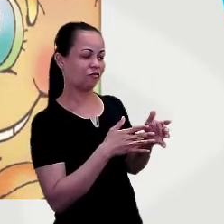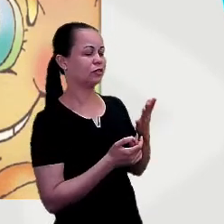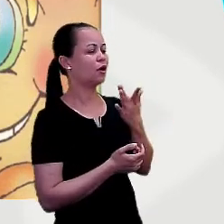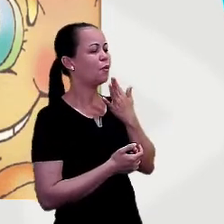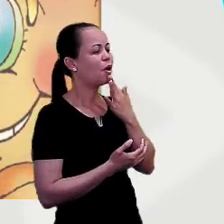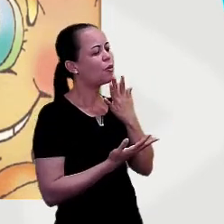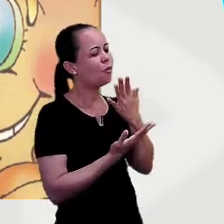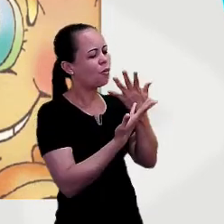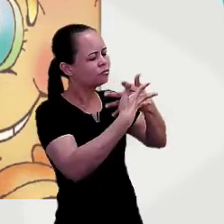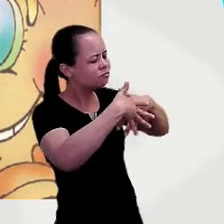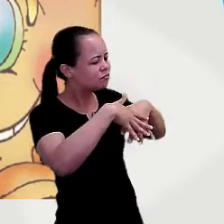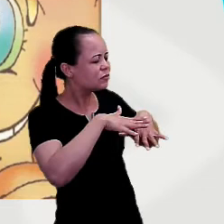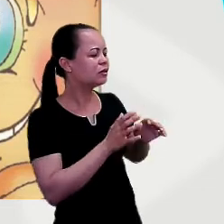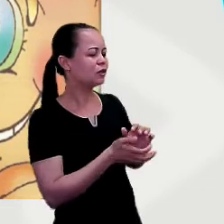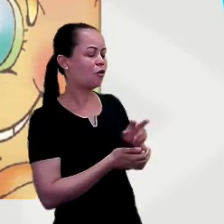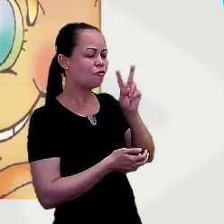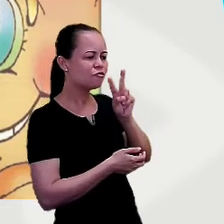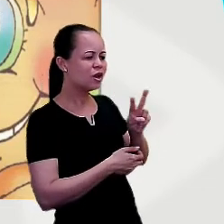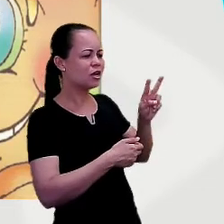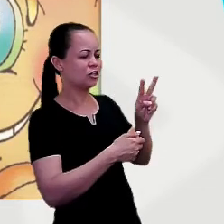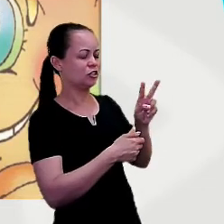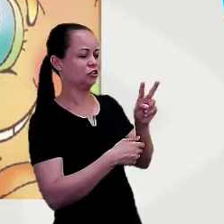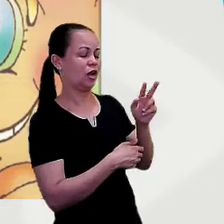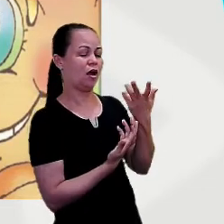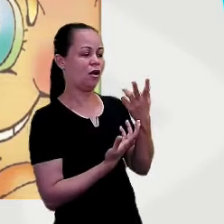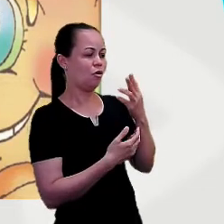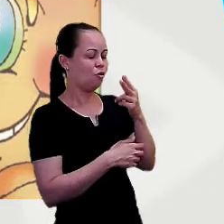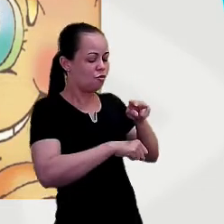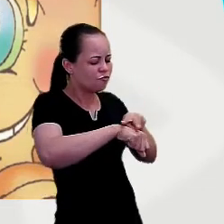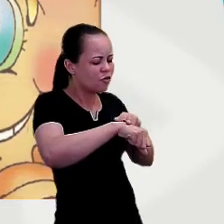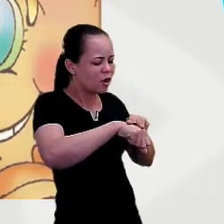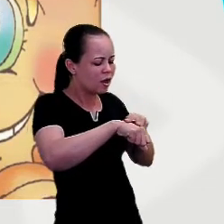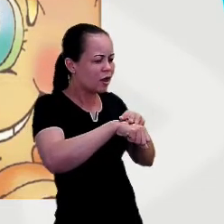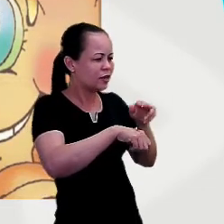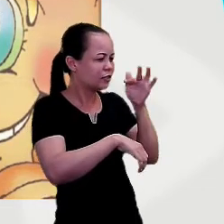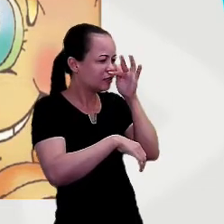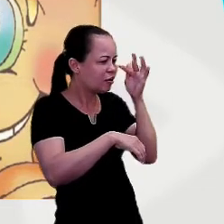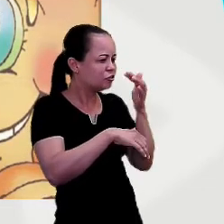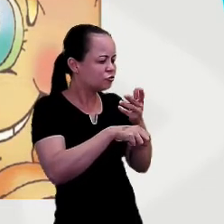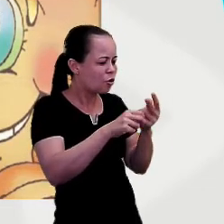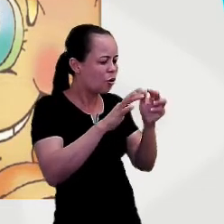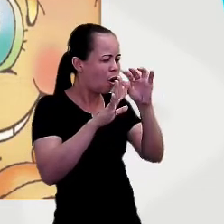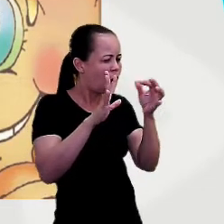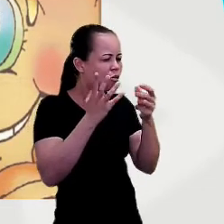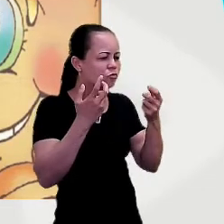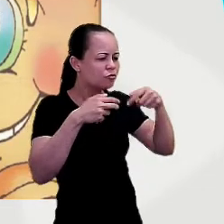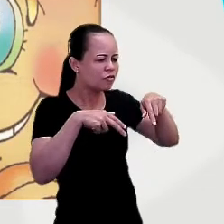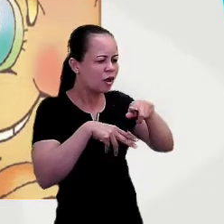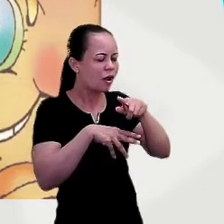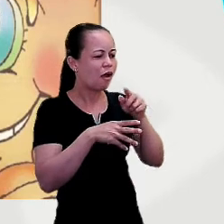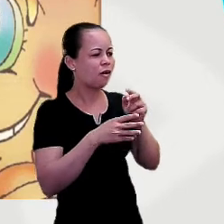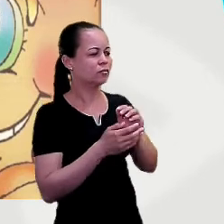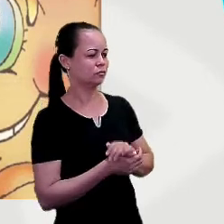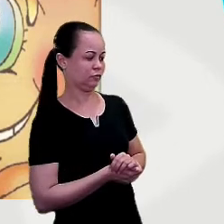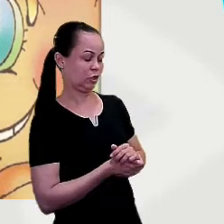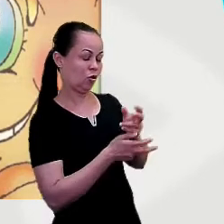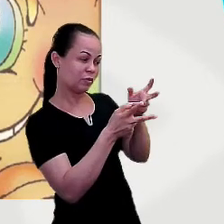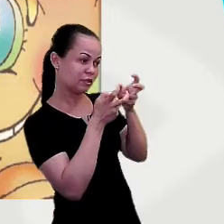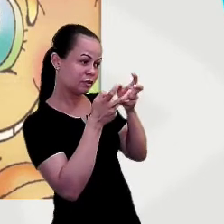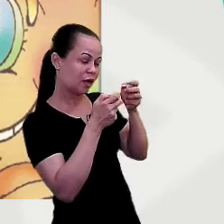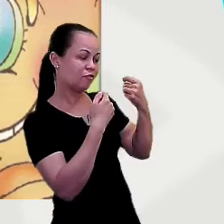natural. Veja o verde da folhagem. Veja o verde da campina. Você devia fazer o que a